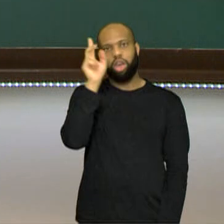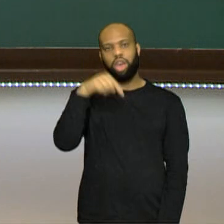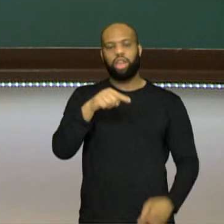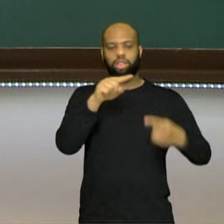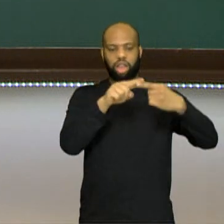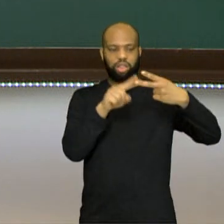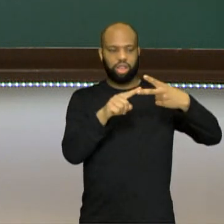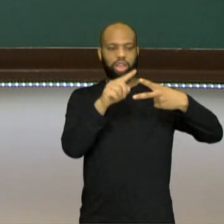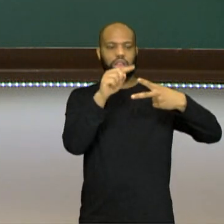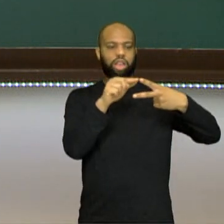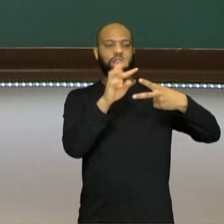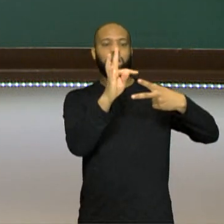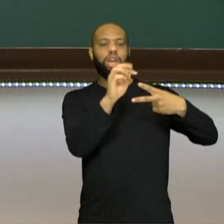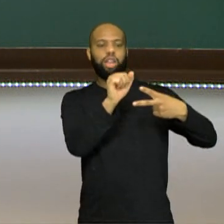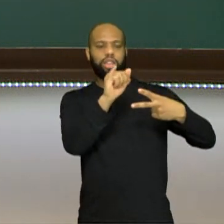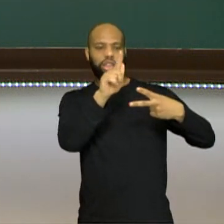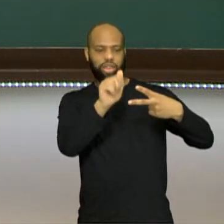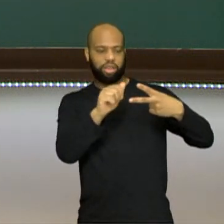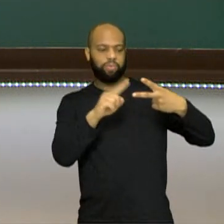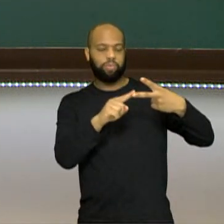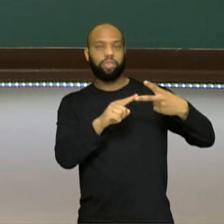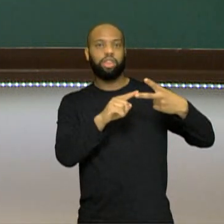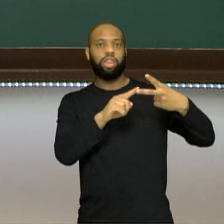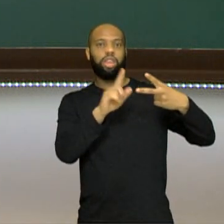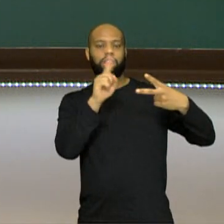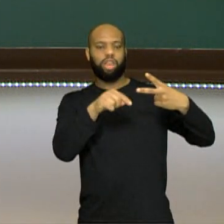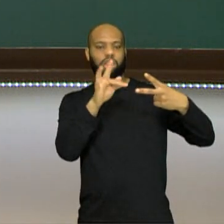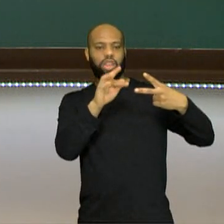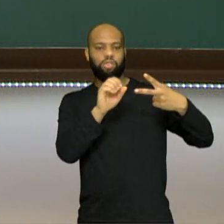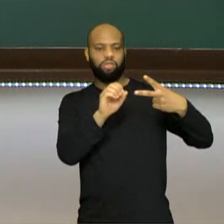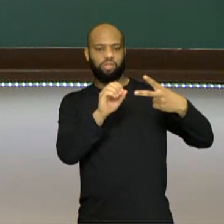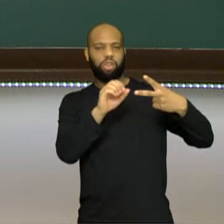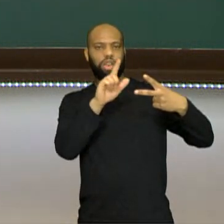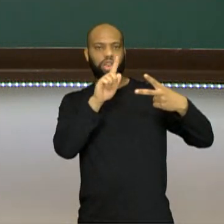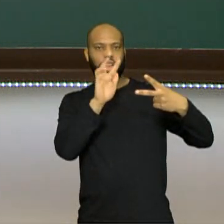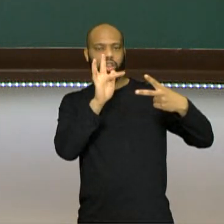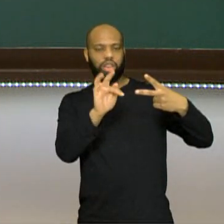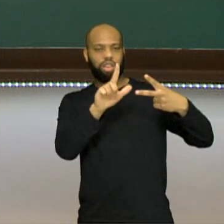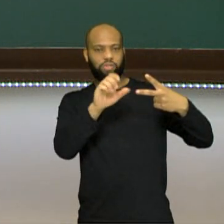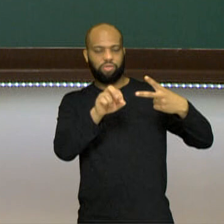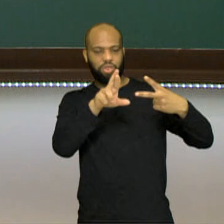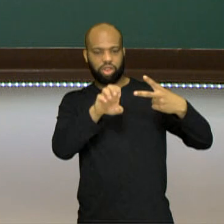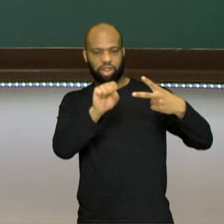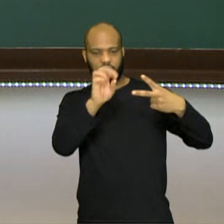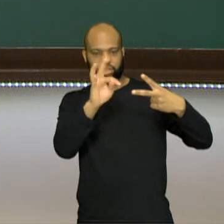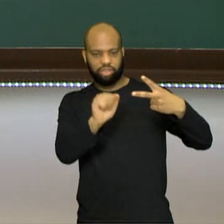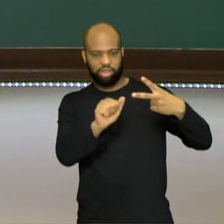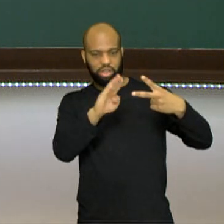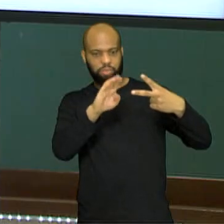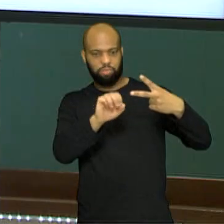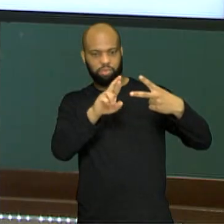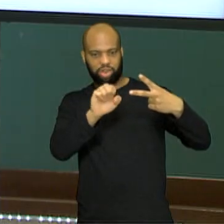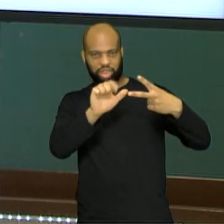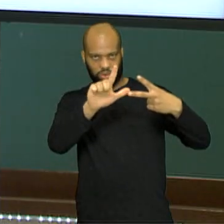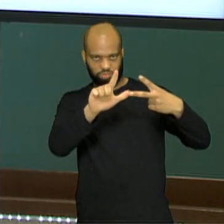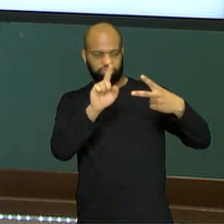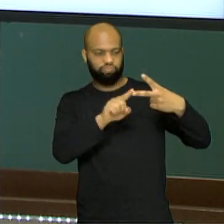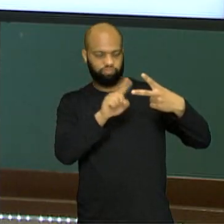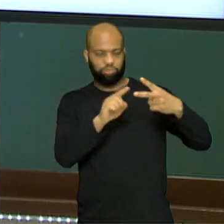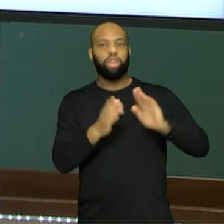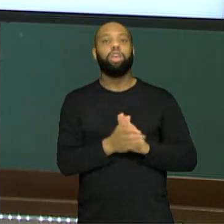ela é composta por um único tipo de árvore, o pinus. E também os animais não são